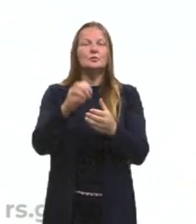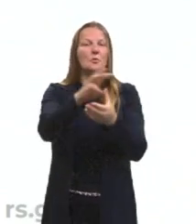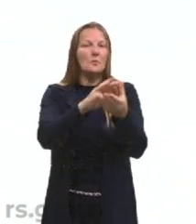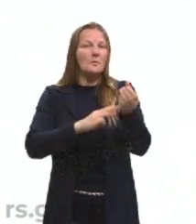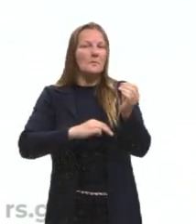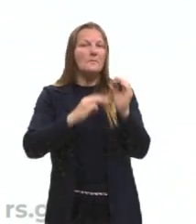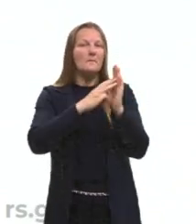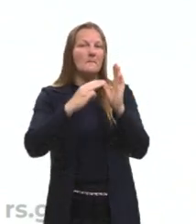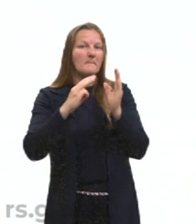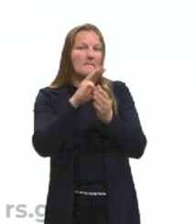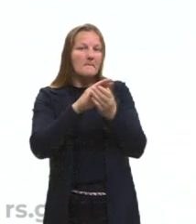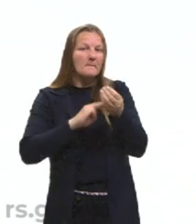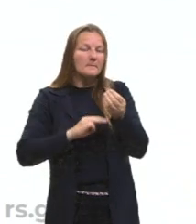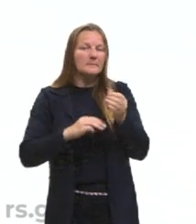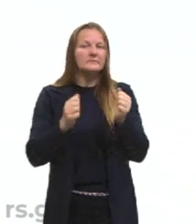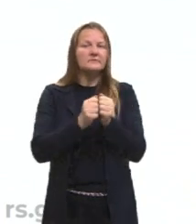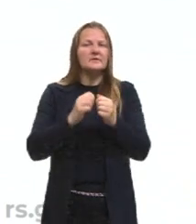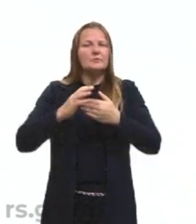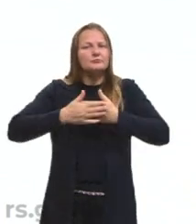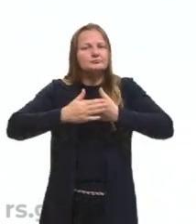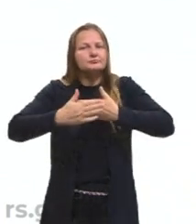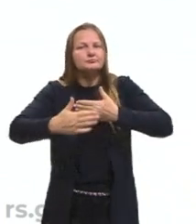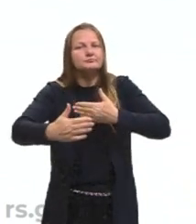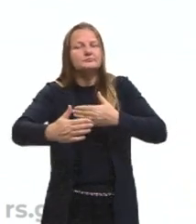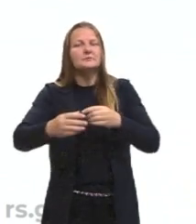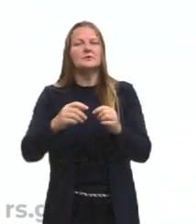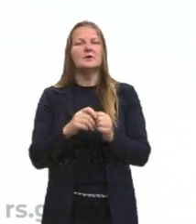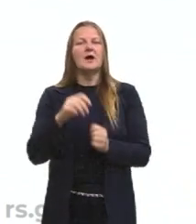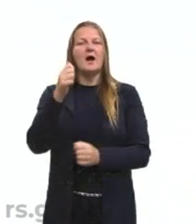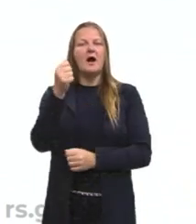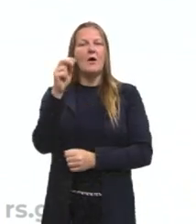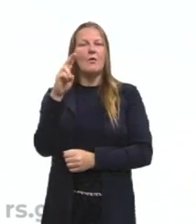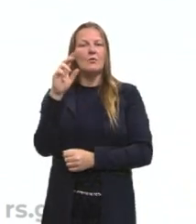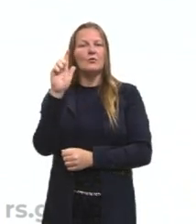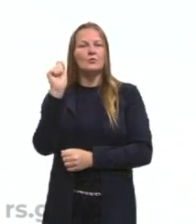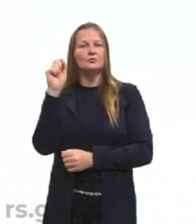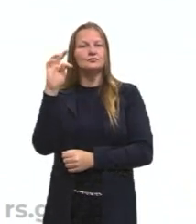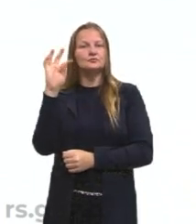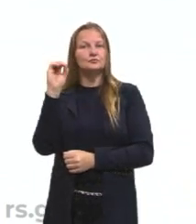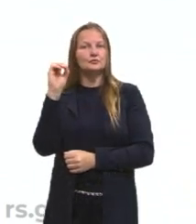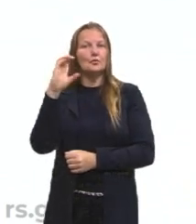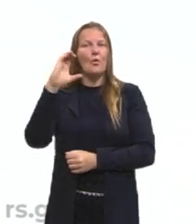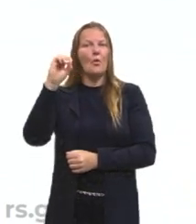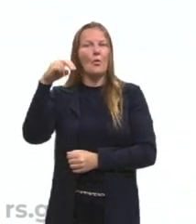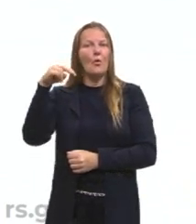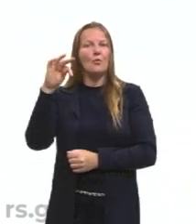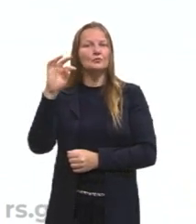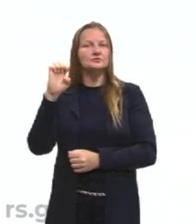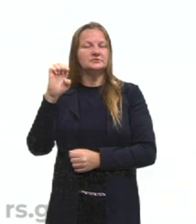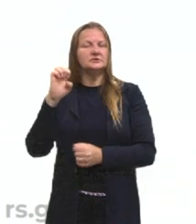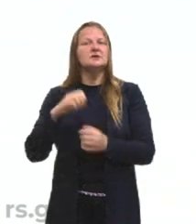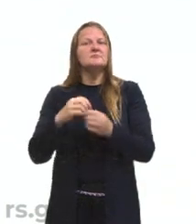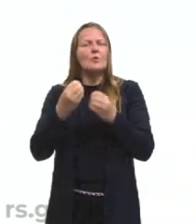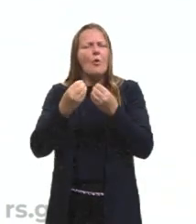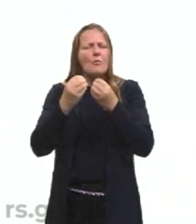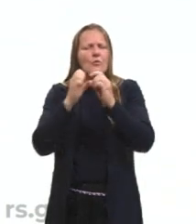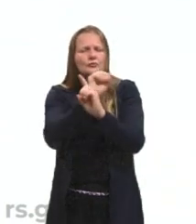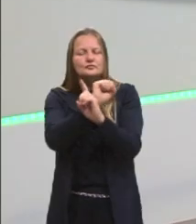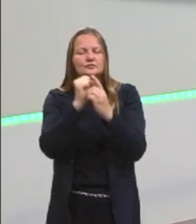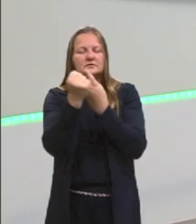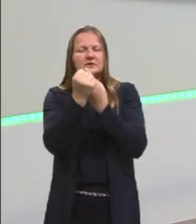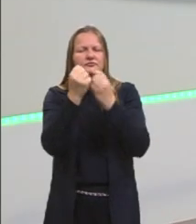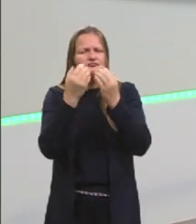e tal e na decorrência o Augusto conte também quer entender a sociedade que é compreender a sociedade